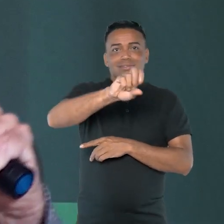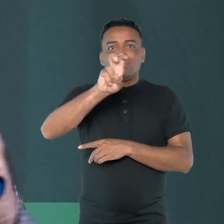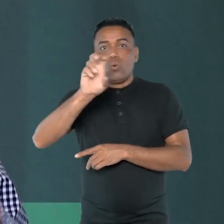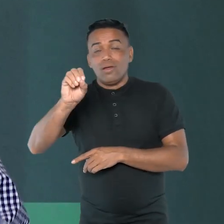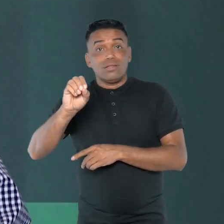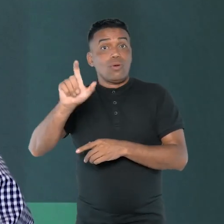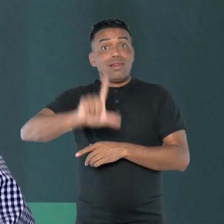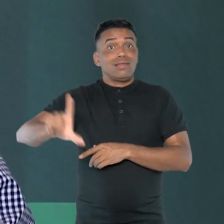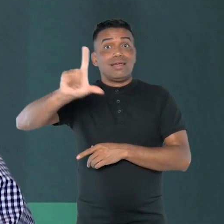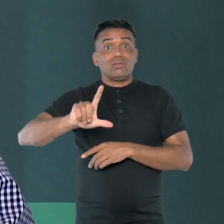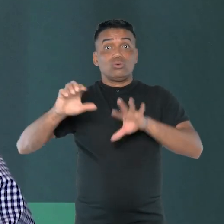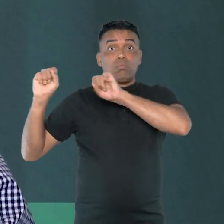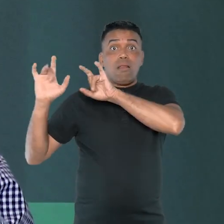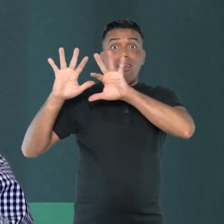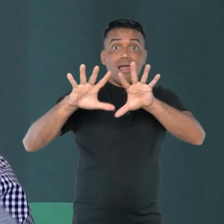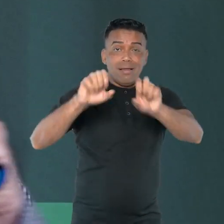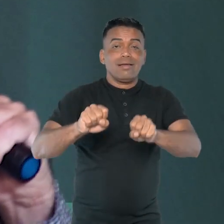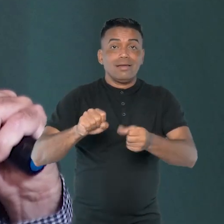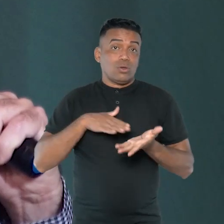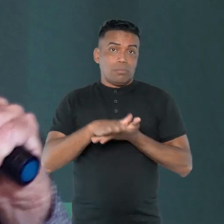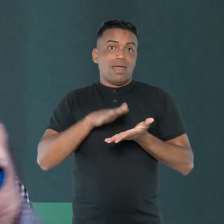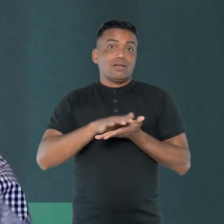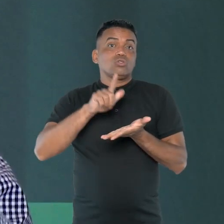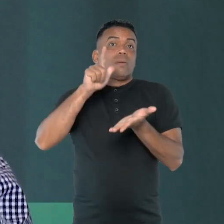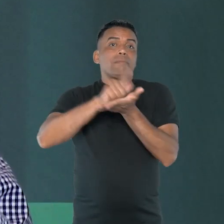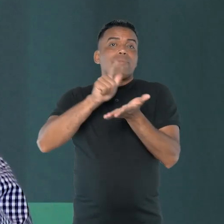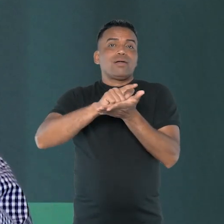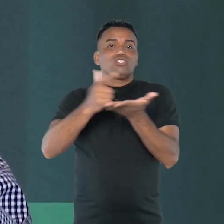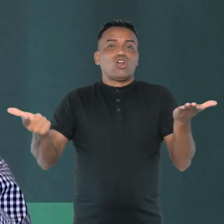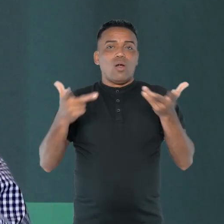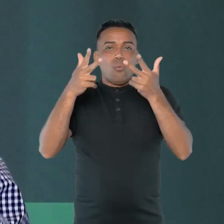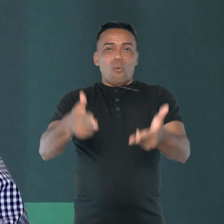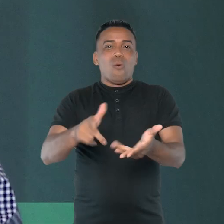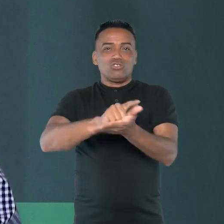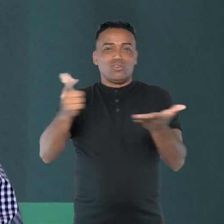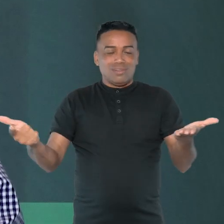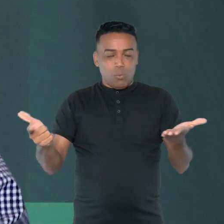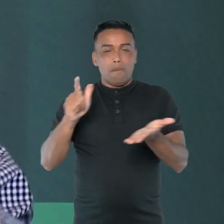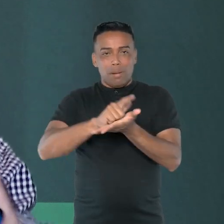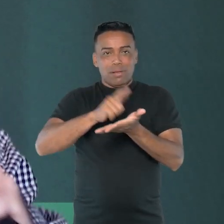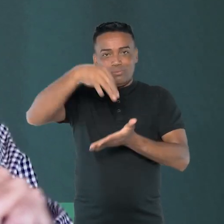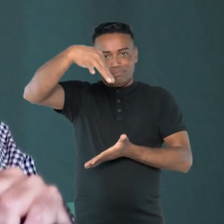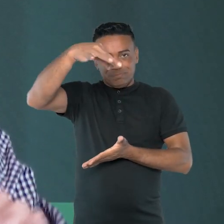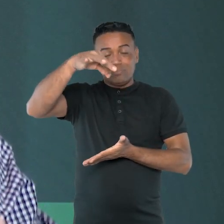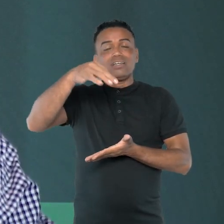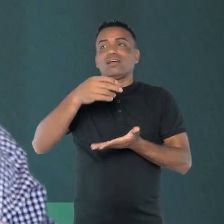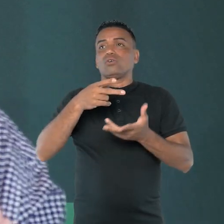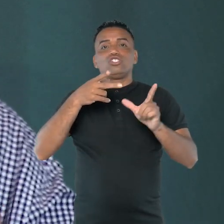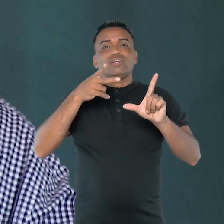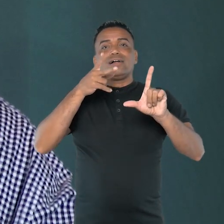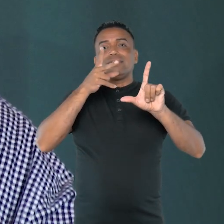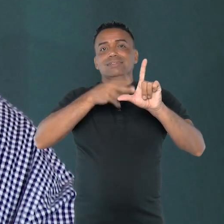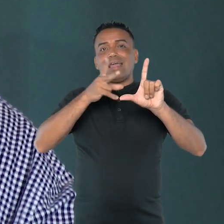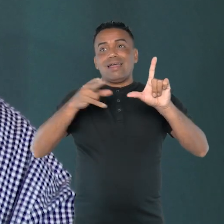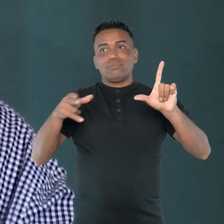literatura de massa. Eles eram impressos em papel jornal, como vocês podem ver, e havia séries dedicadas a, por exemplo, esse